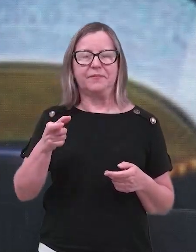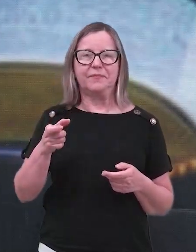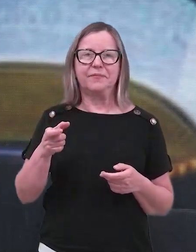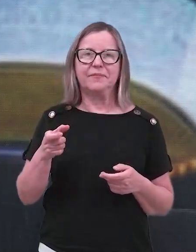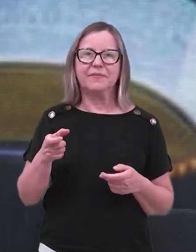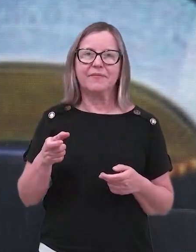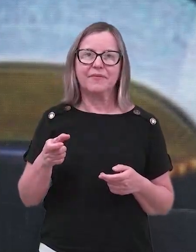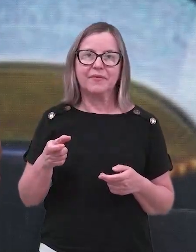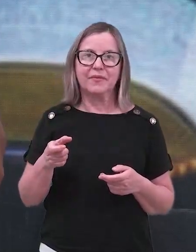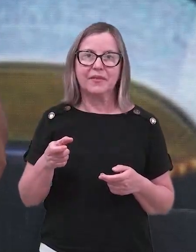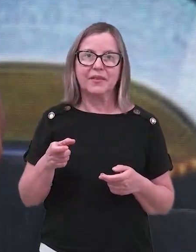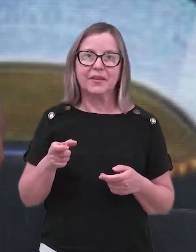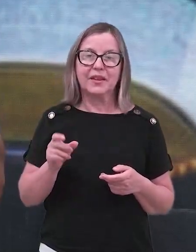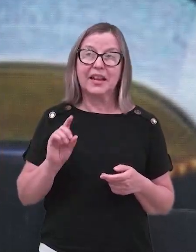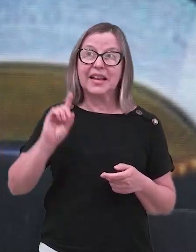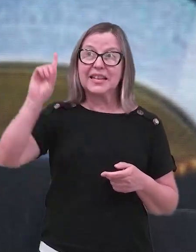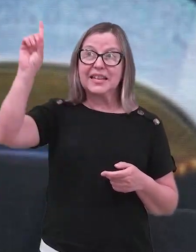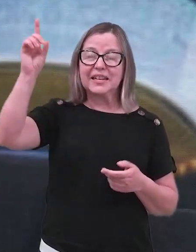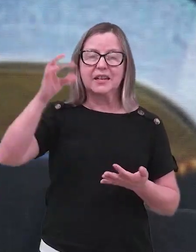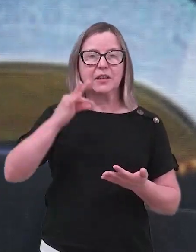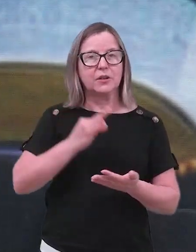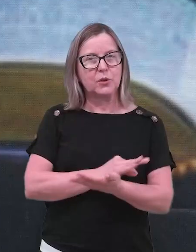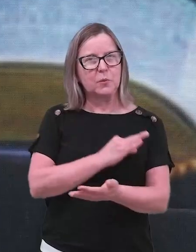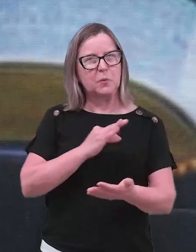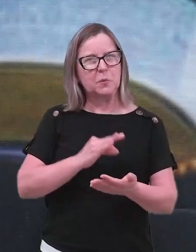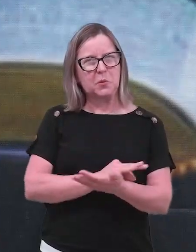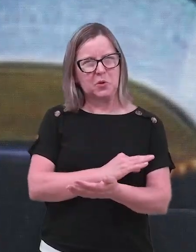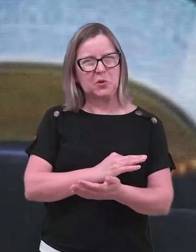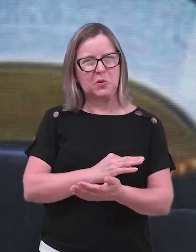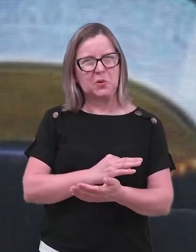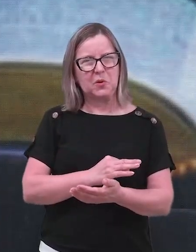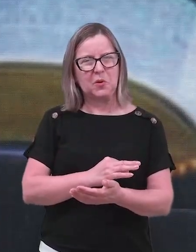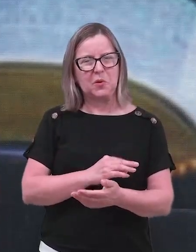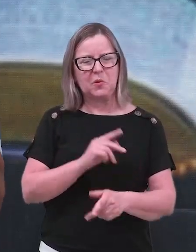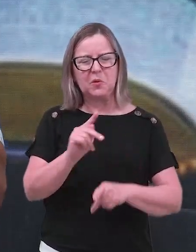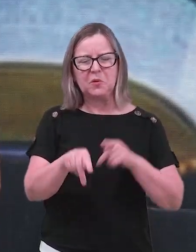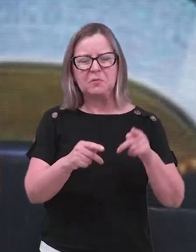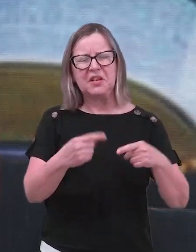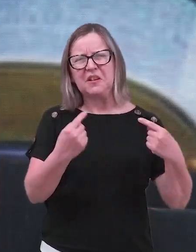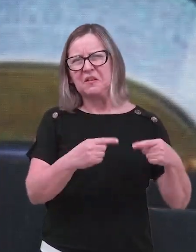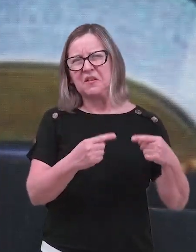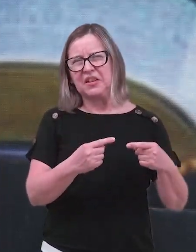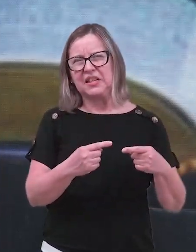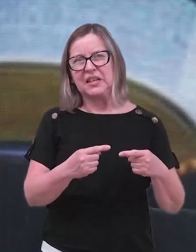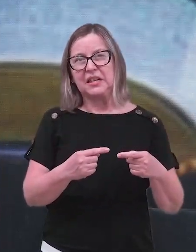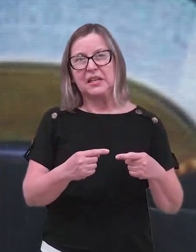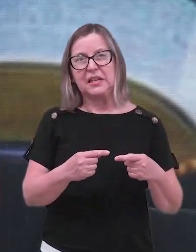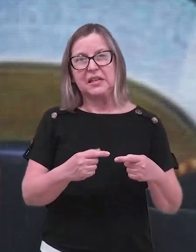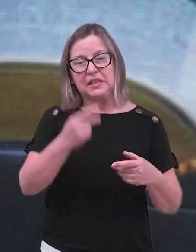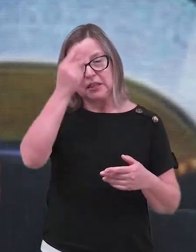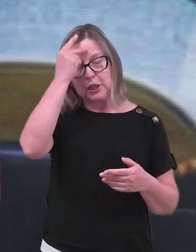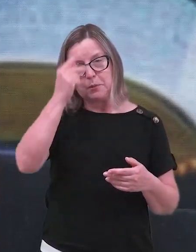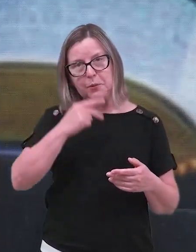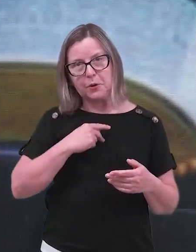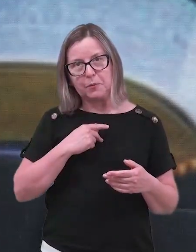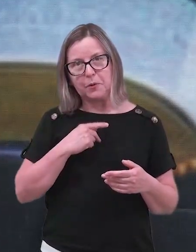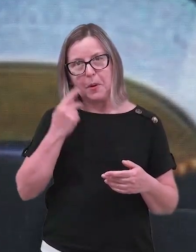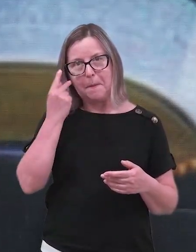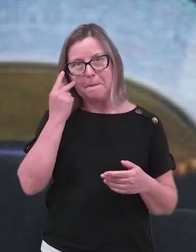atentamente aquele que suportou tamanha oposição dos pecadores contra si mesmo, para que não